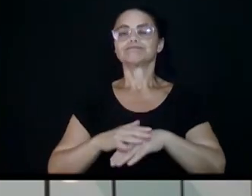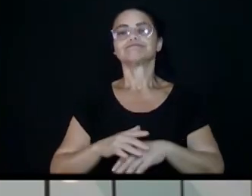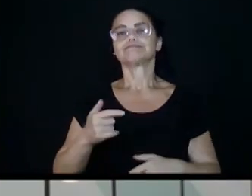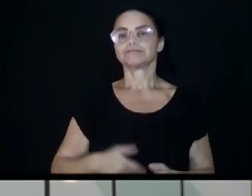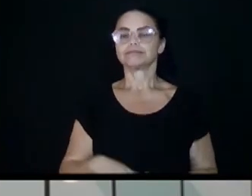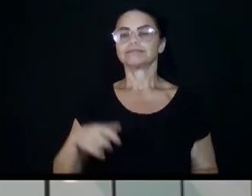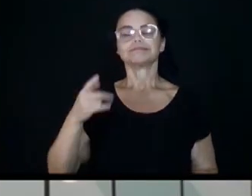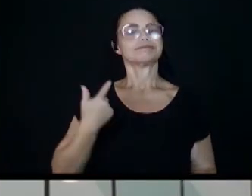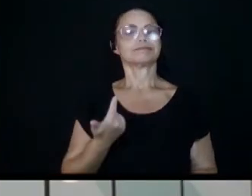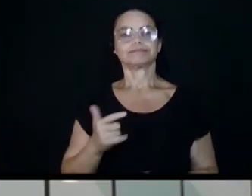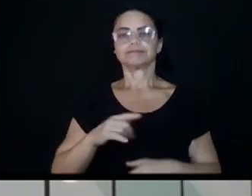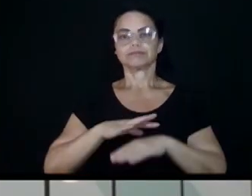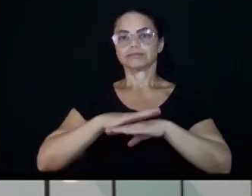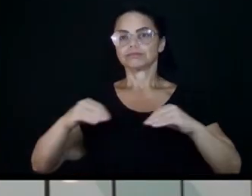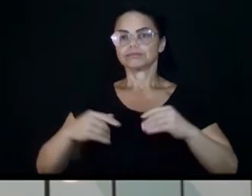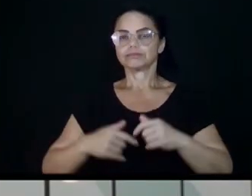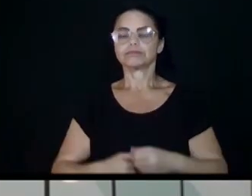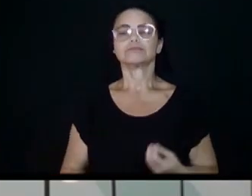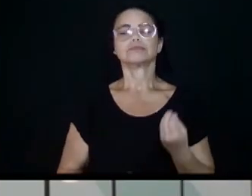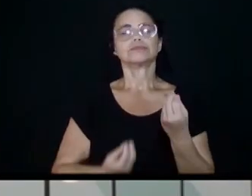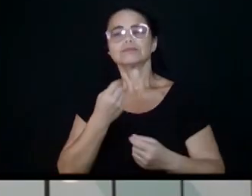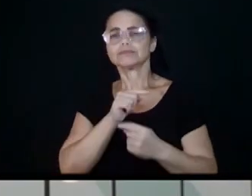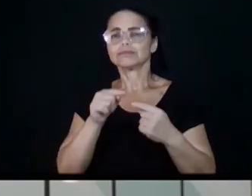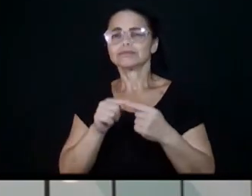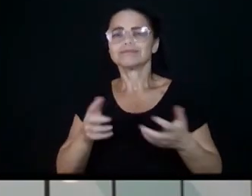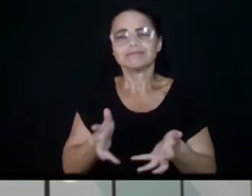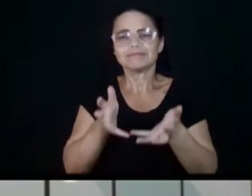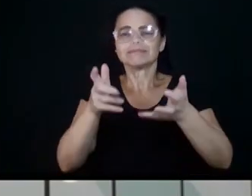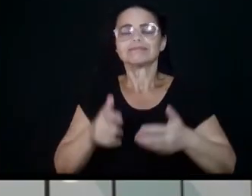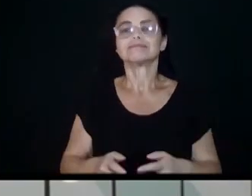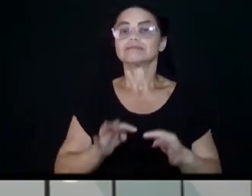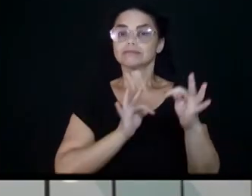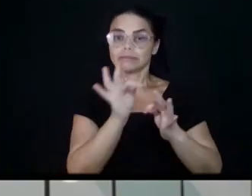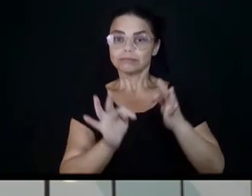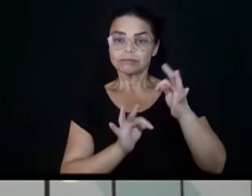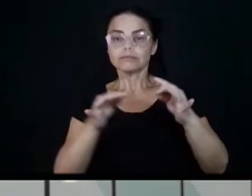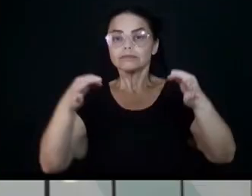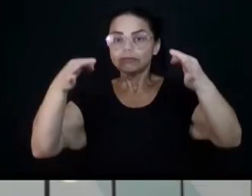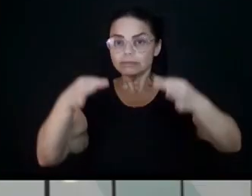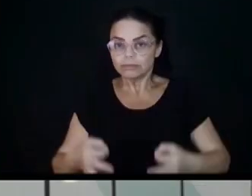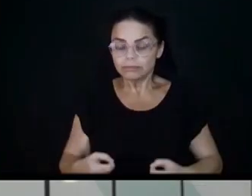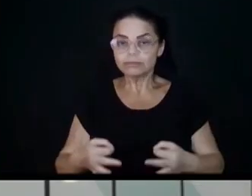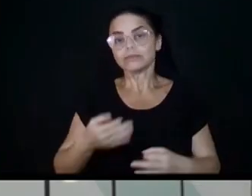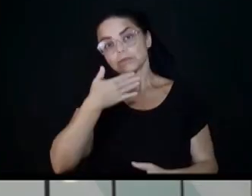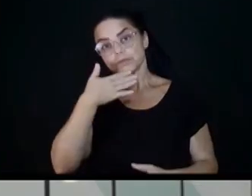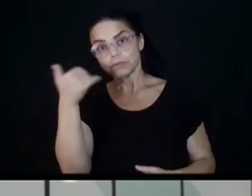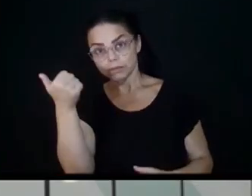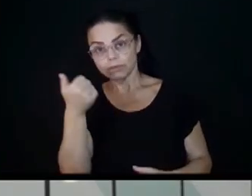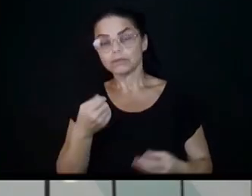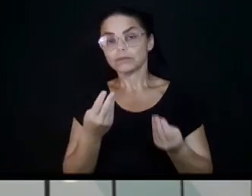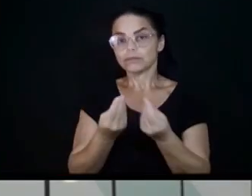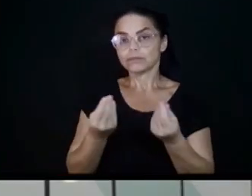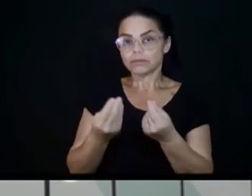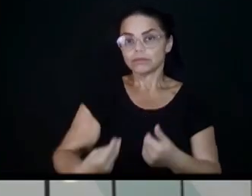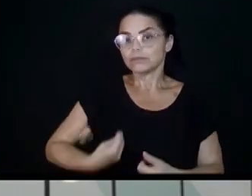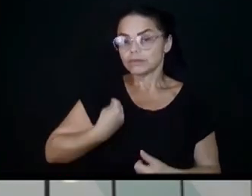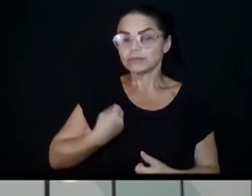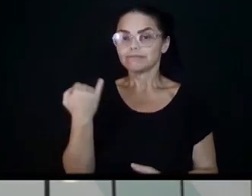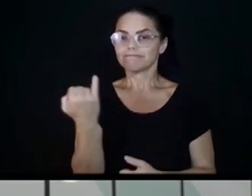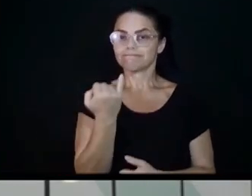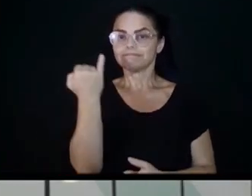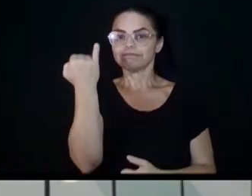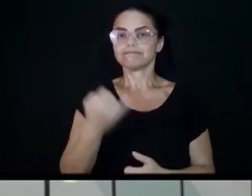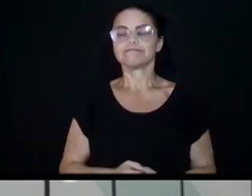com o objetivo de incentivar o tratamento adequado para melhorar a qualidade de vida e a importância do